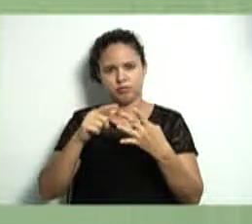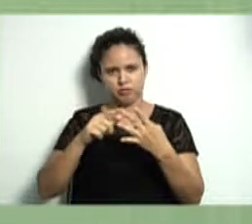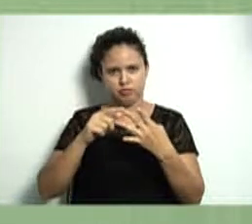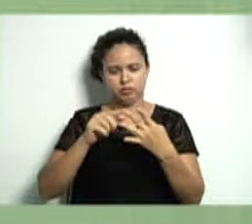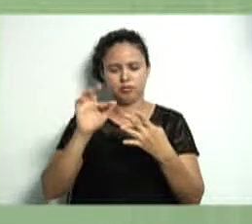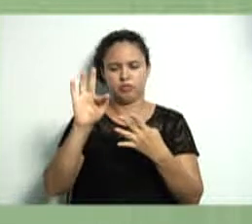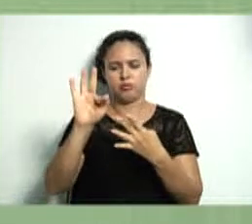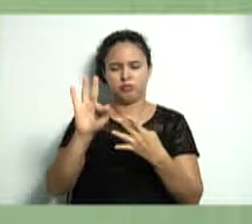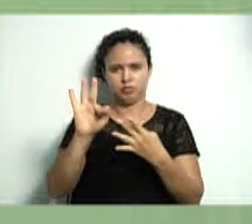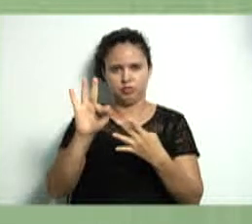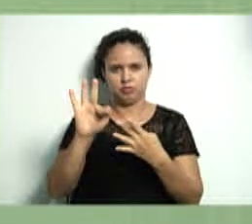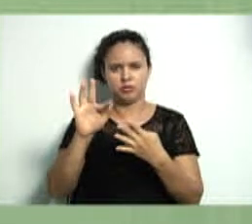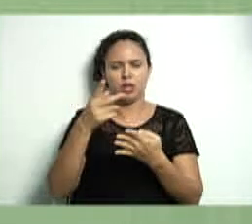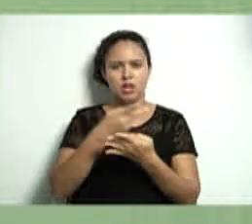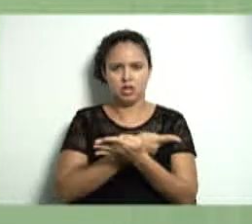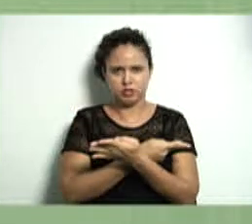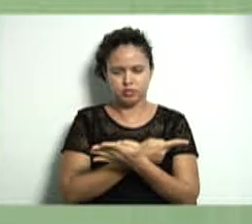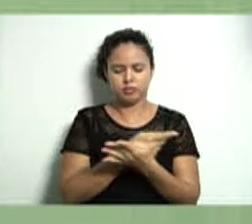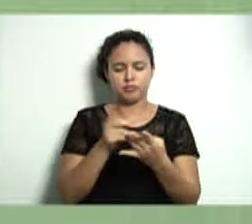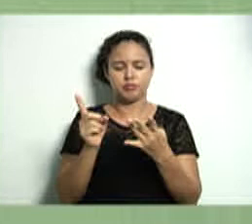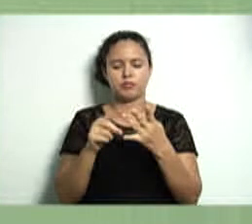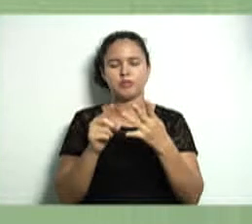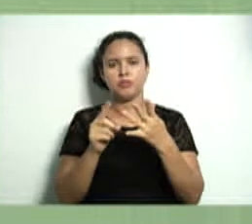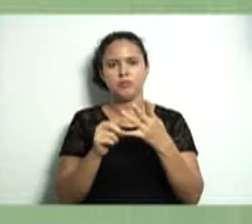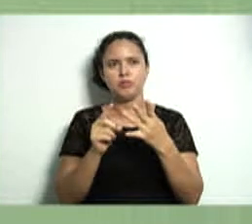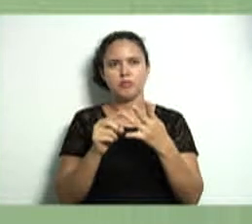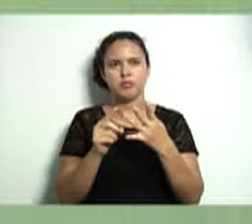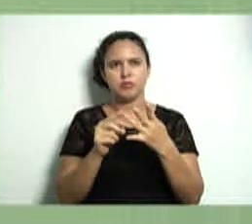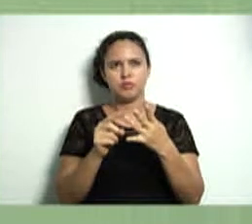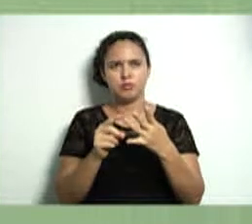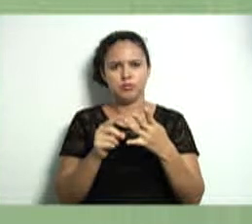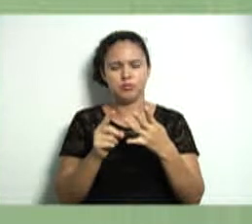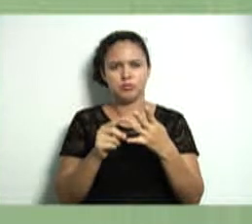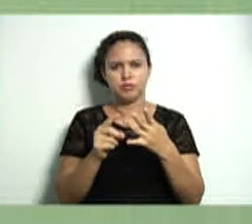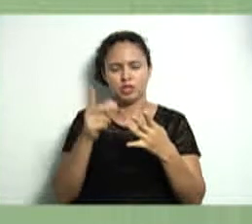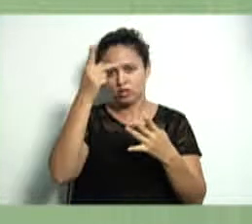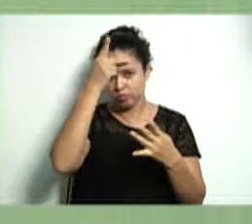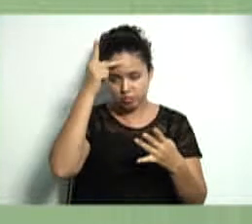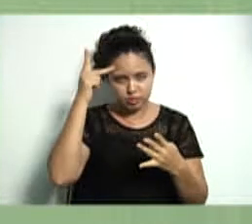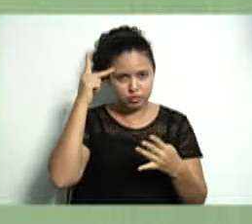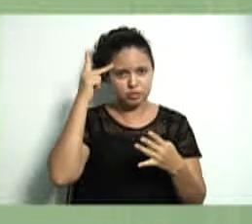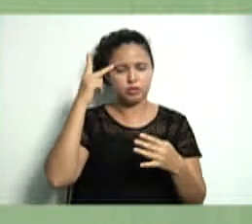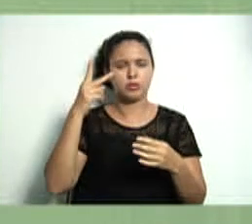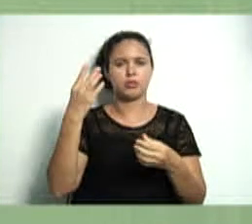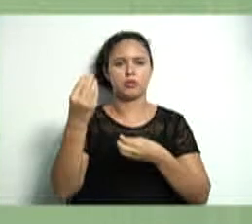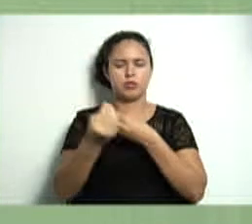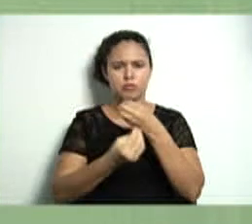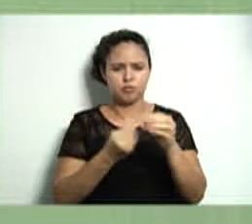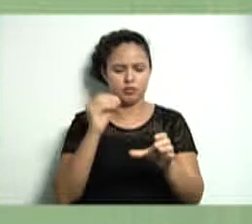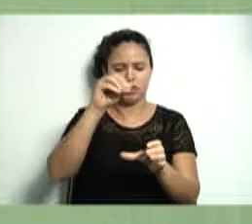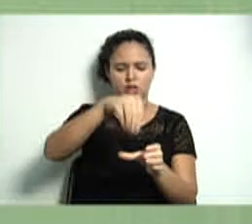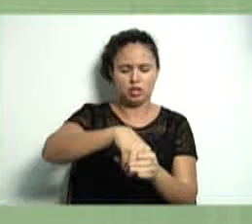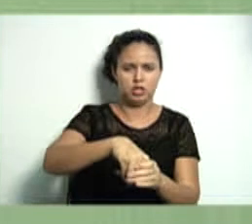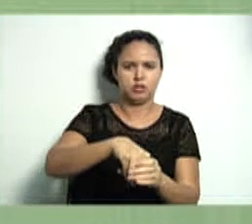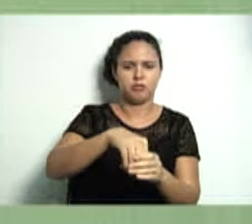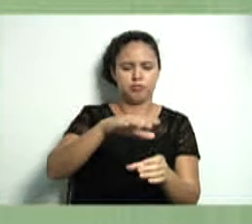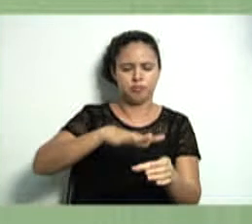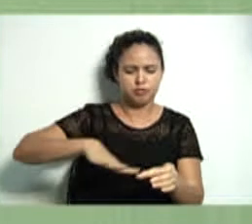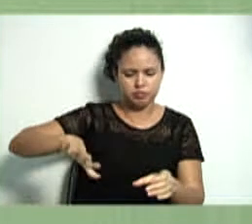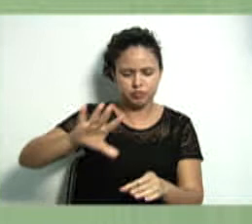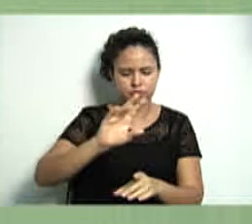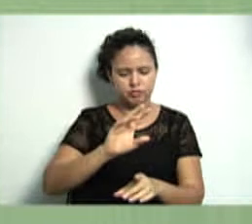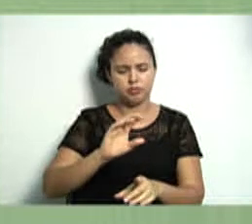também é falsa. A seguinte: as pessoas bastante integradas ao meio em que vivem e